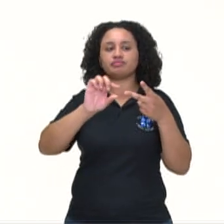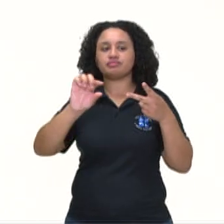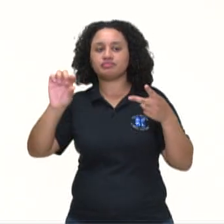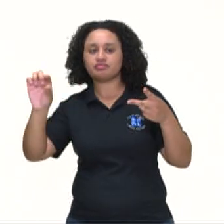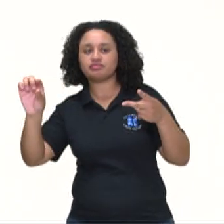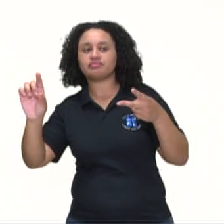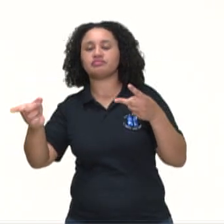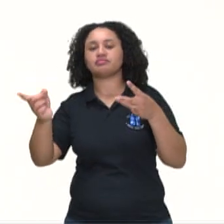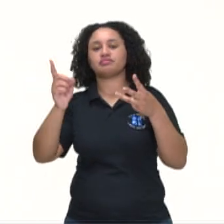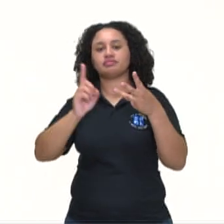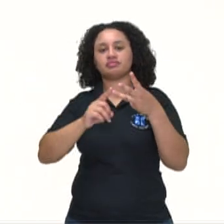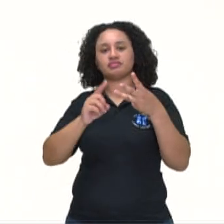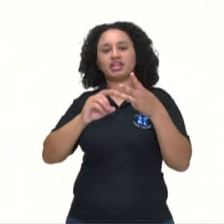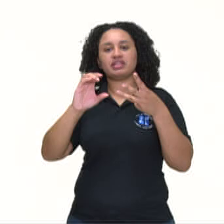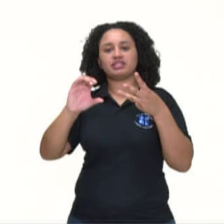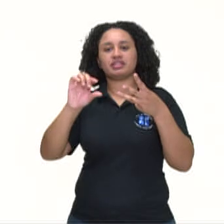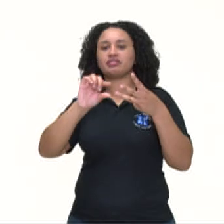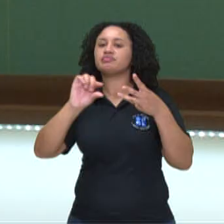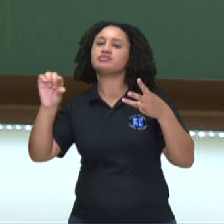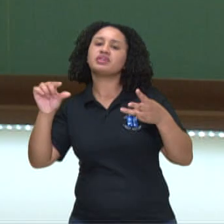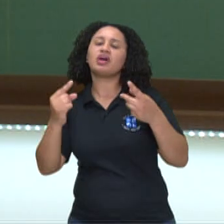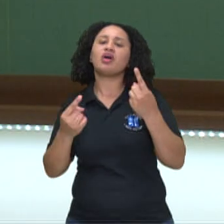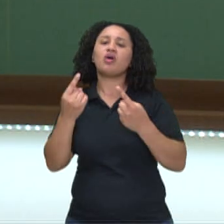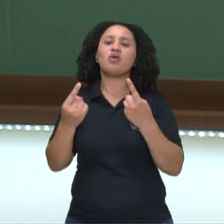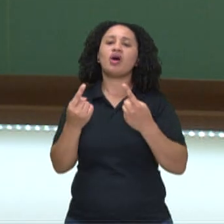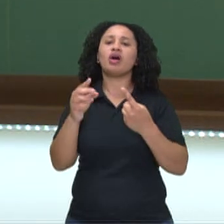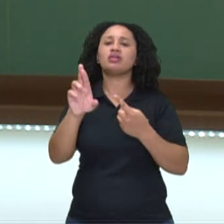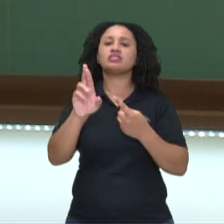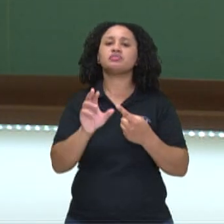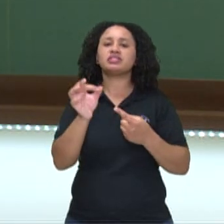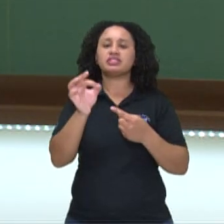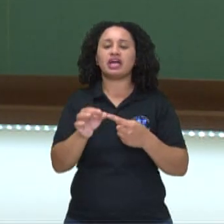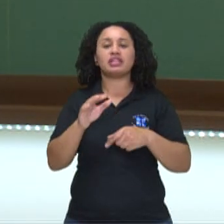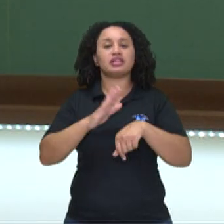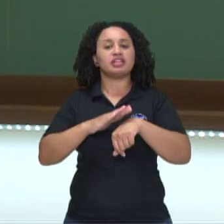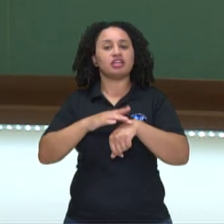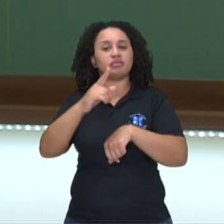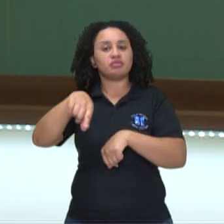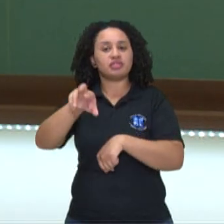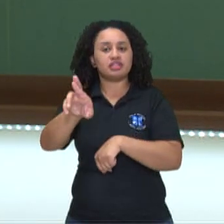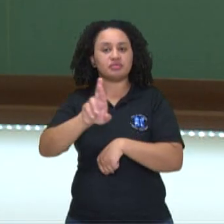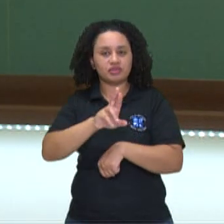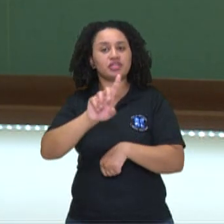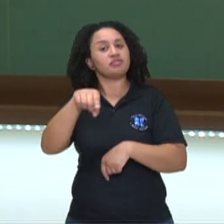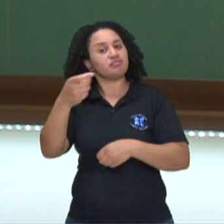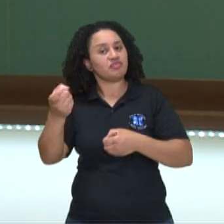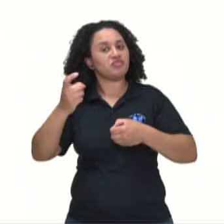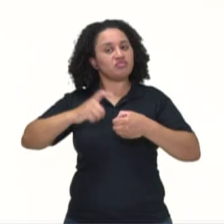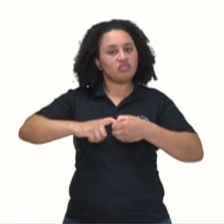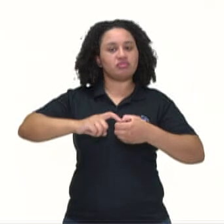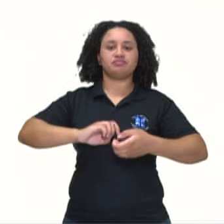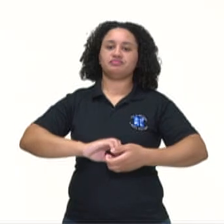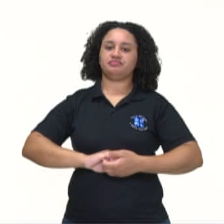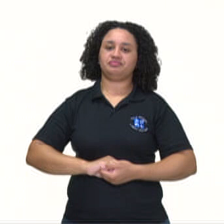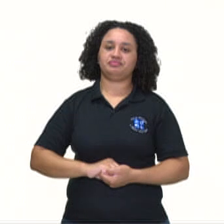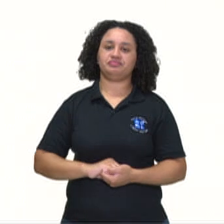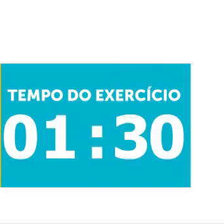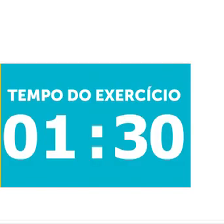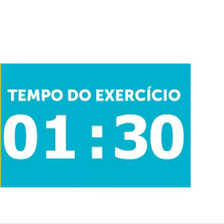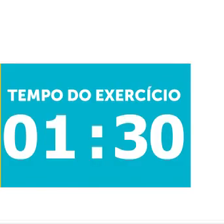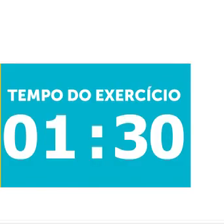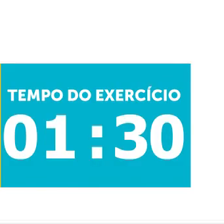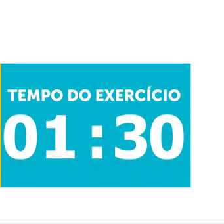the girl from the poem have good grades? Vou dar um tempinho para vocês responderem e a gente já volta.